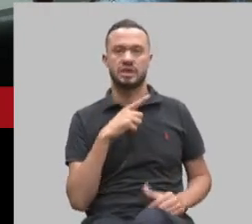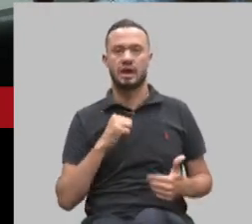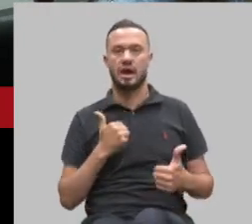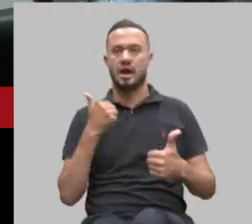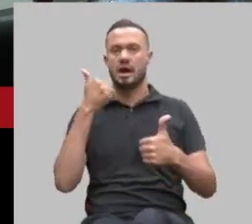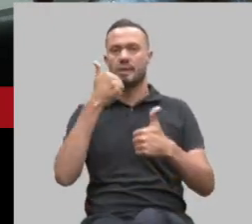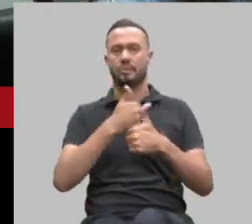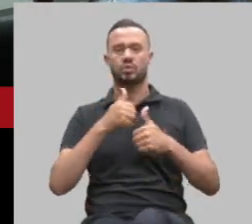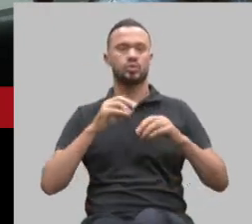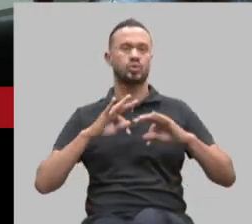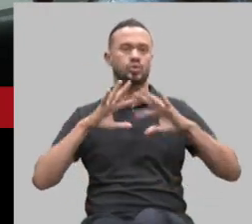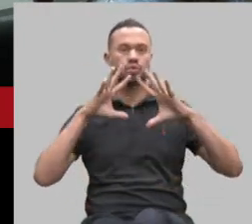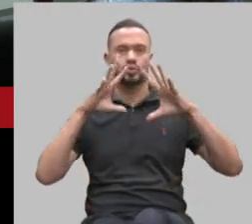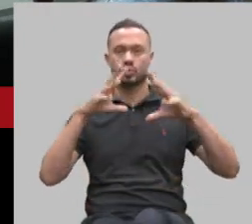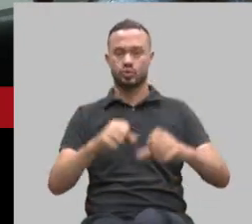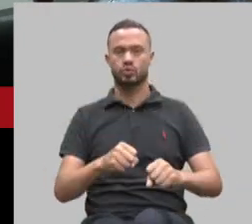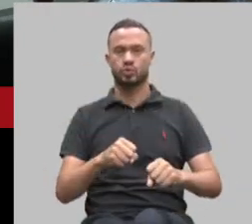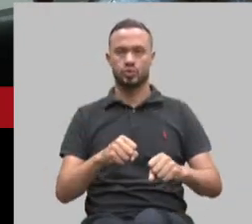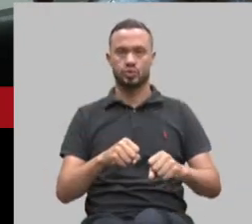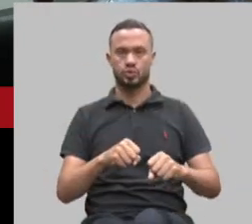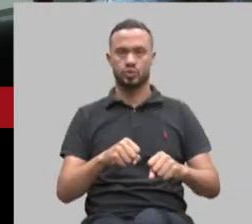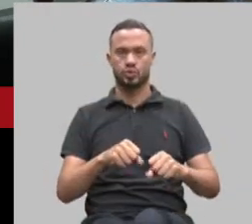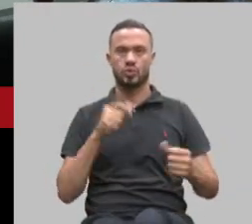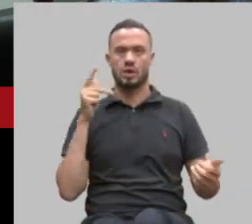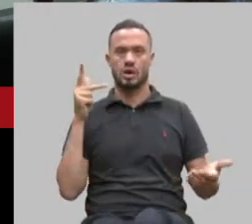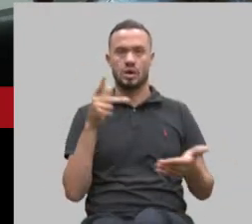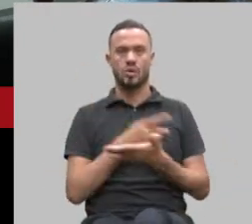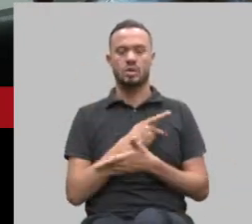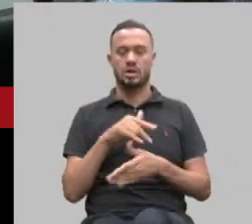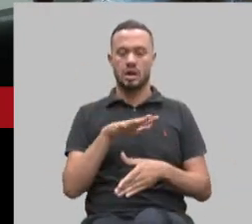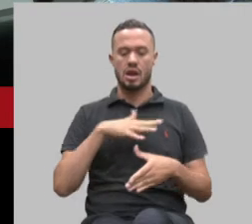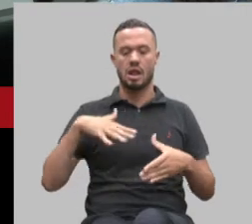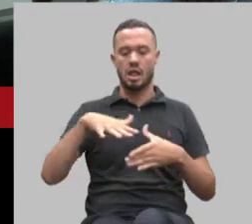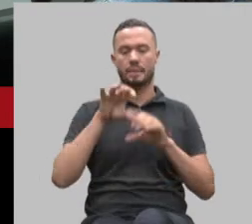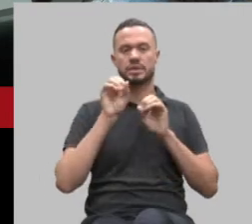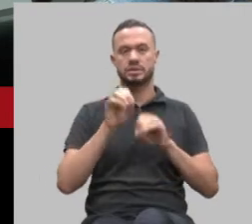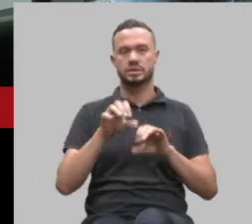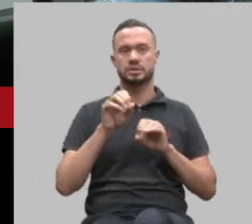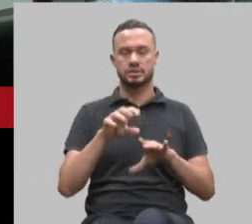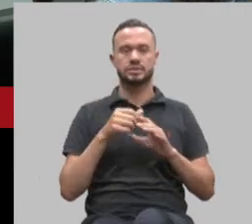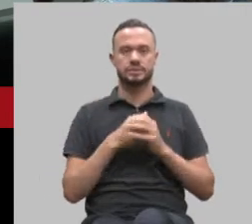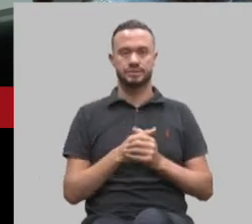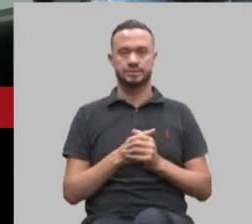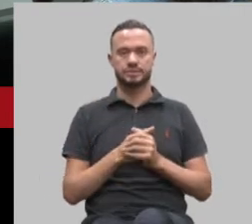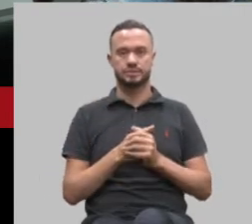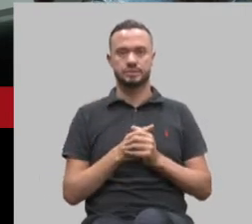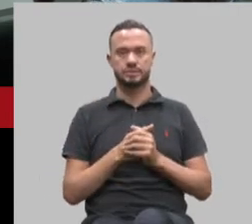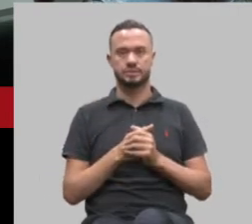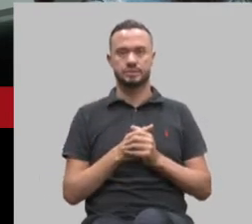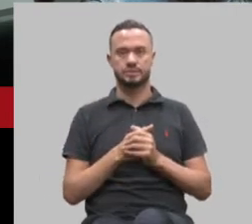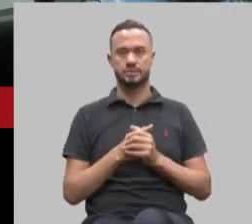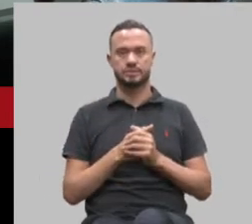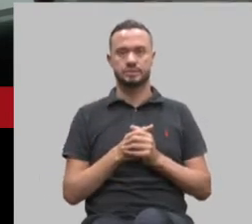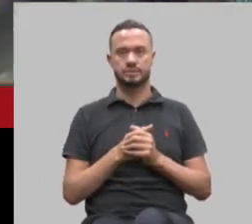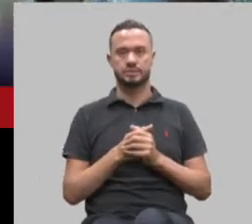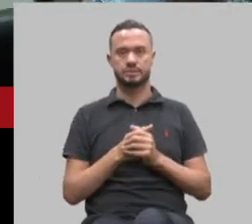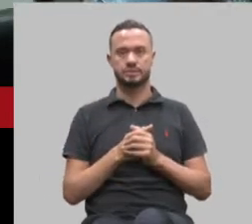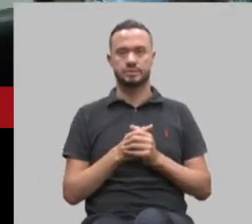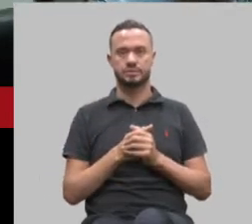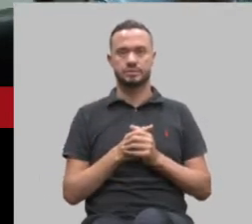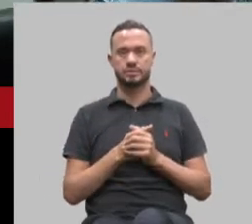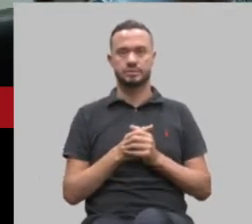tudo eh que acontece no nosso ambiente de ensino e as as fiscalizações feitas